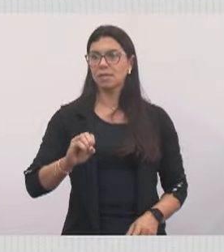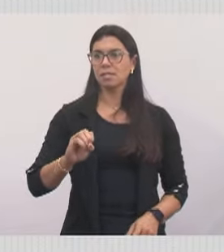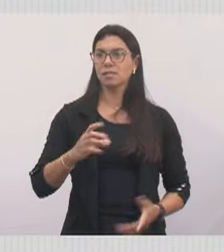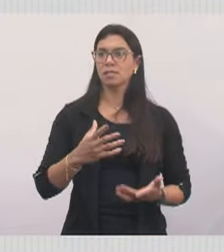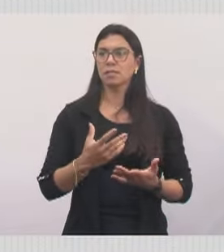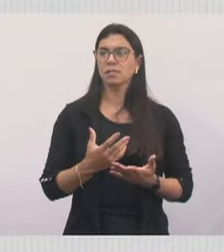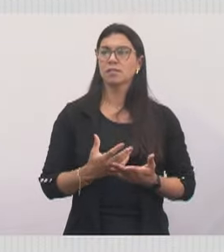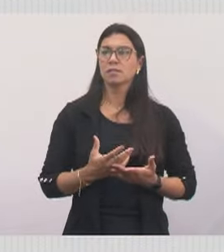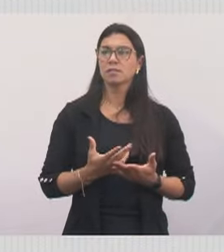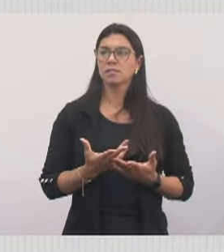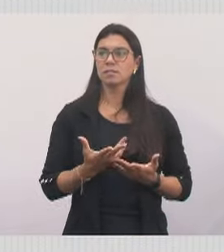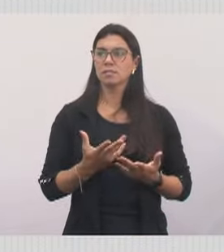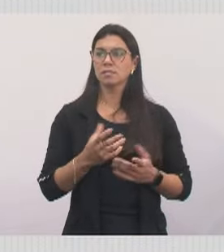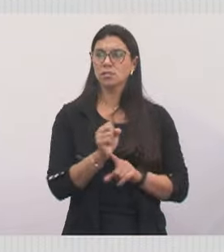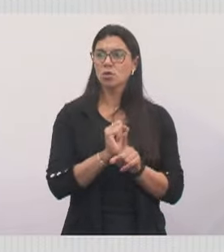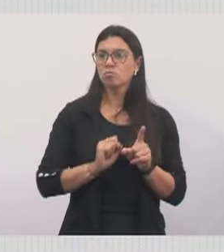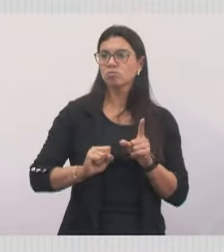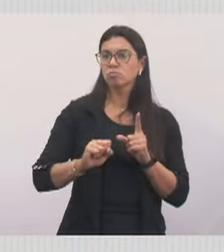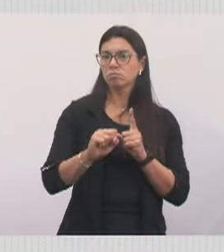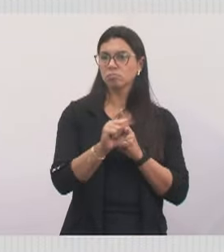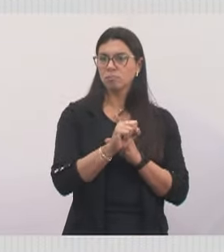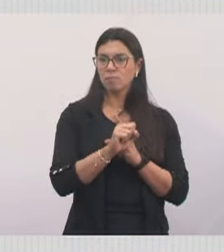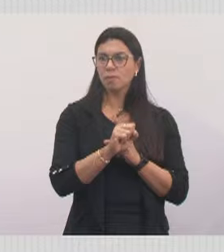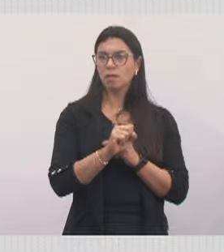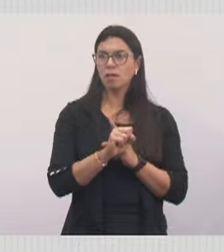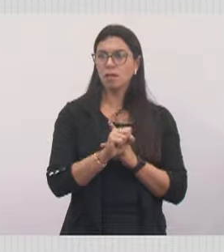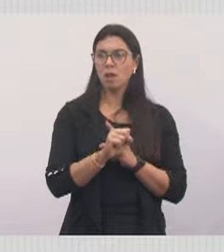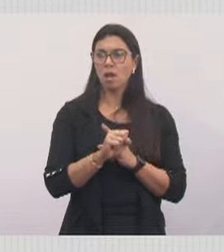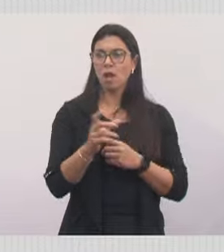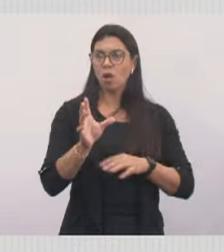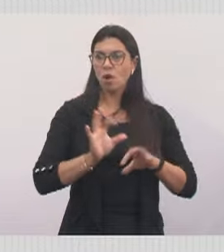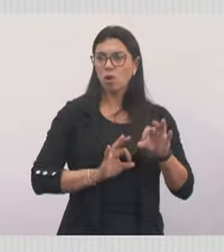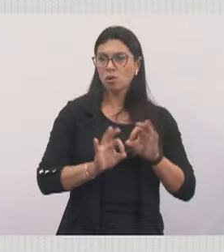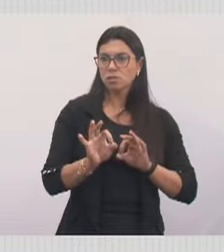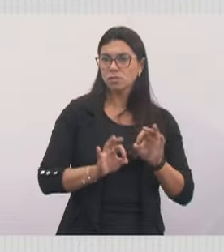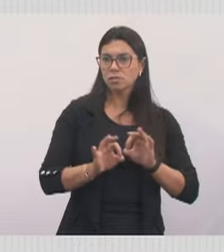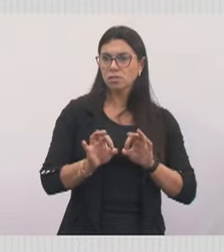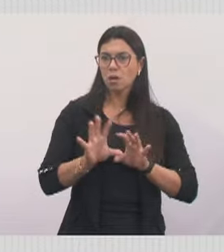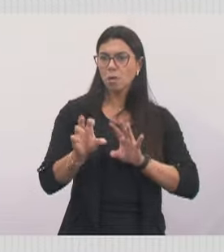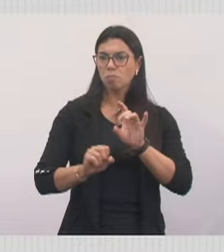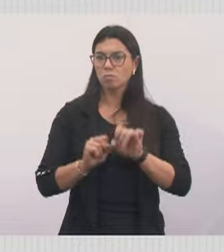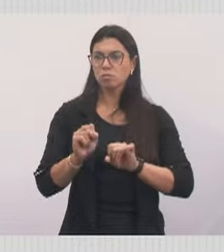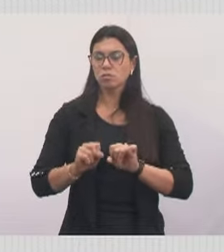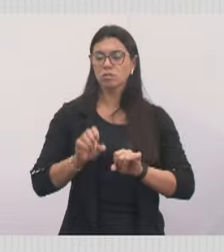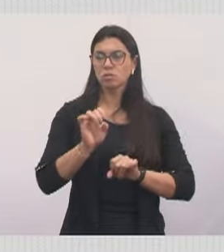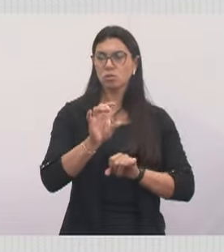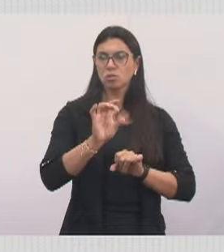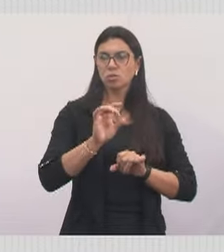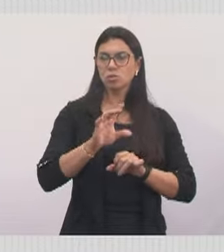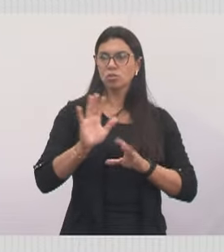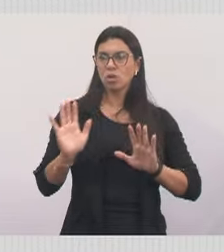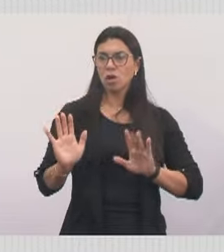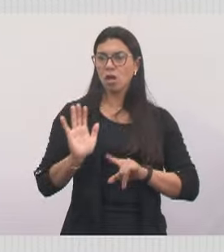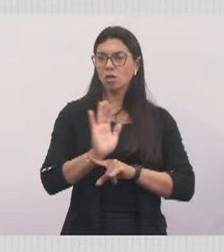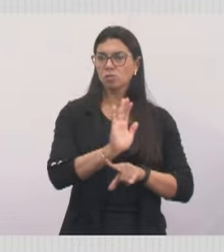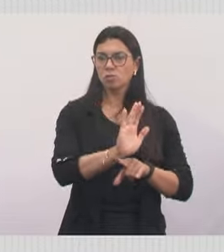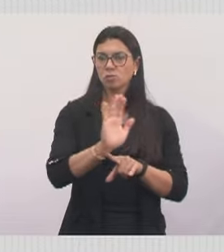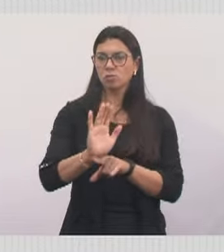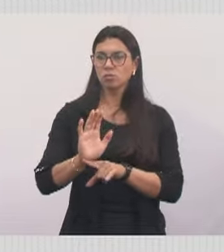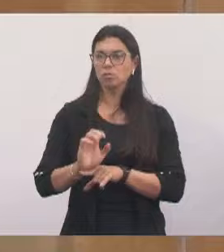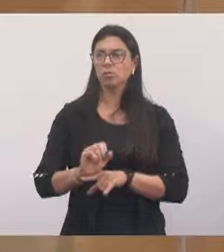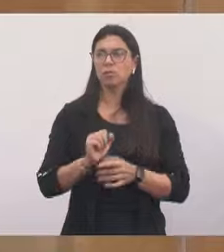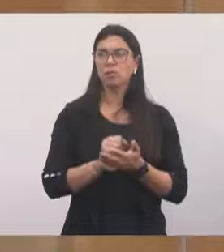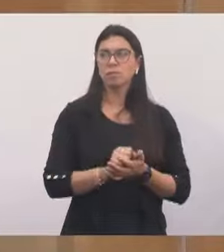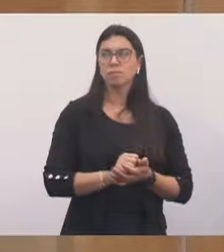socioemocionais. A organização busca capacitar não apenas crianças e jovens, mas também adultos e colaboradores. Como eu